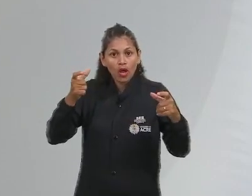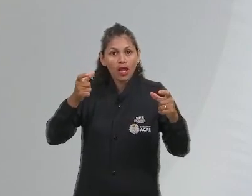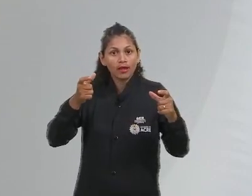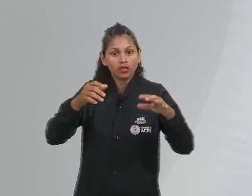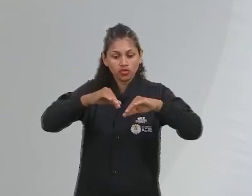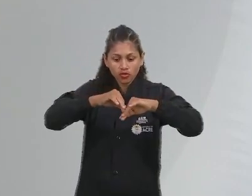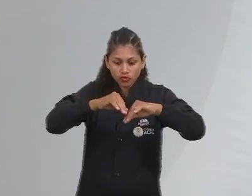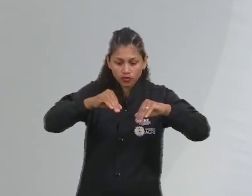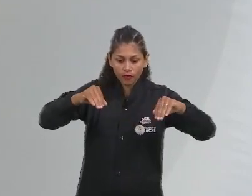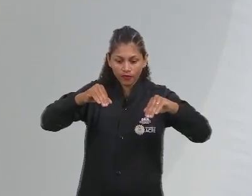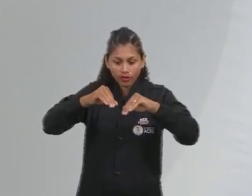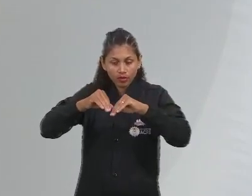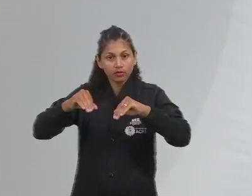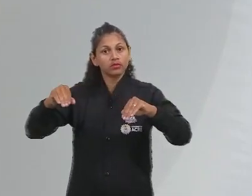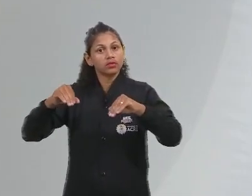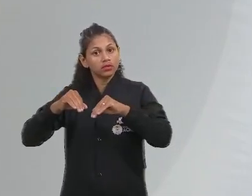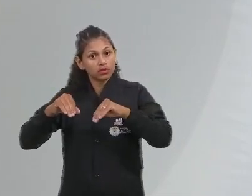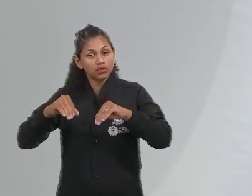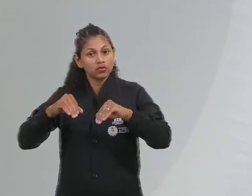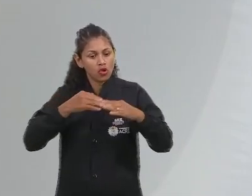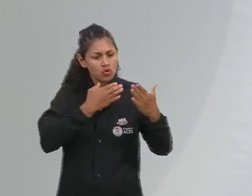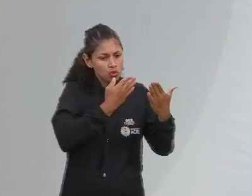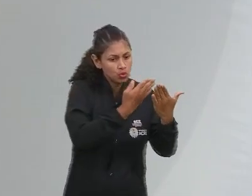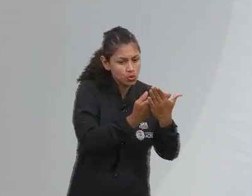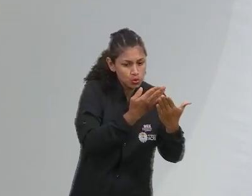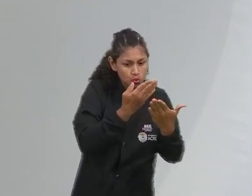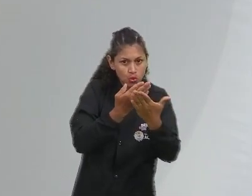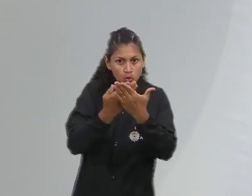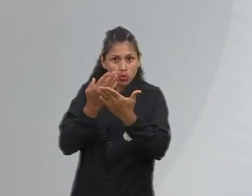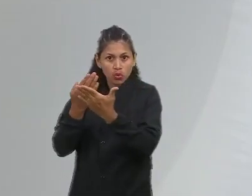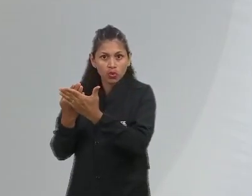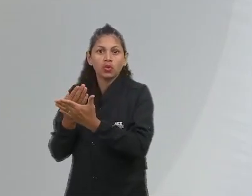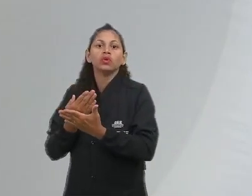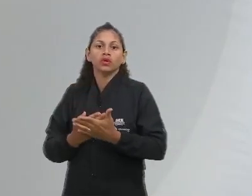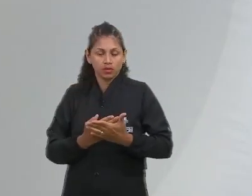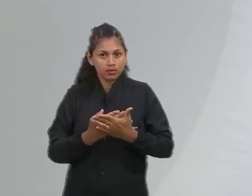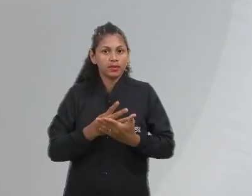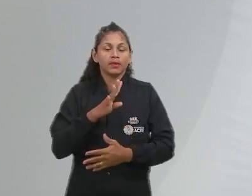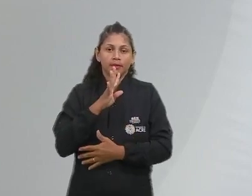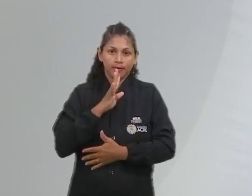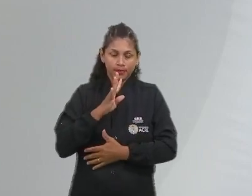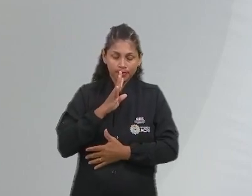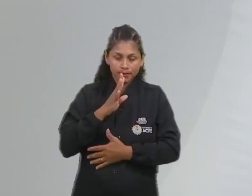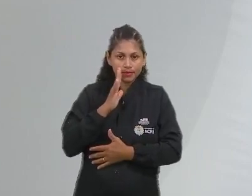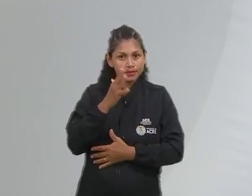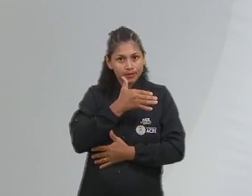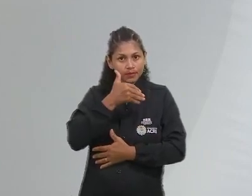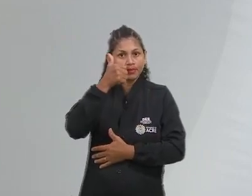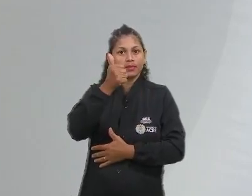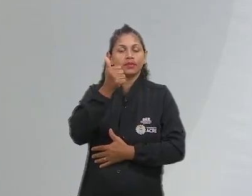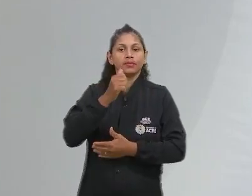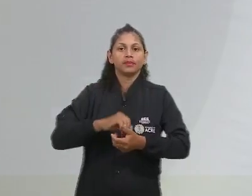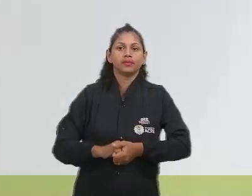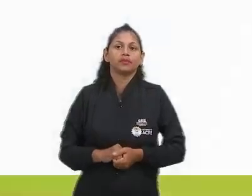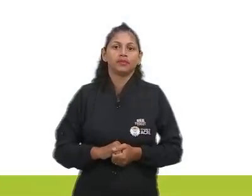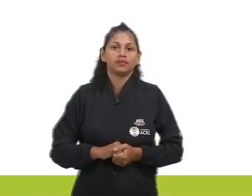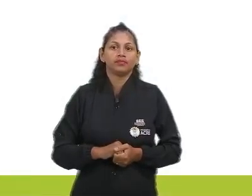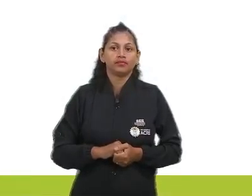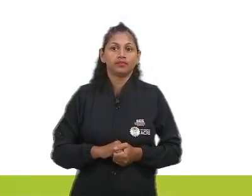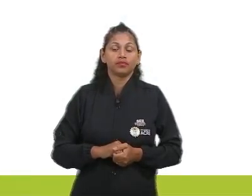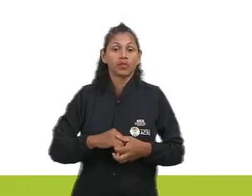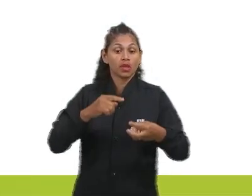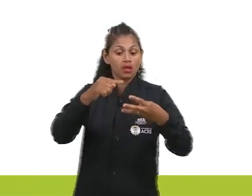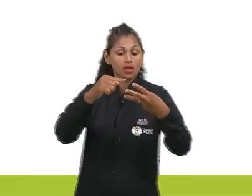e vai estudar as partes para poder conhecer melhor aquele objeto de estudo. A